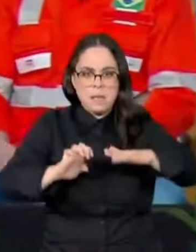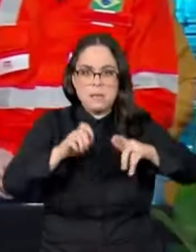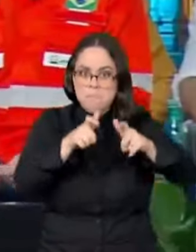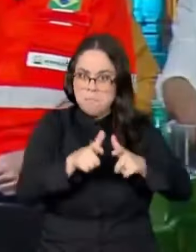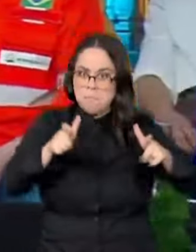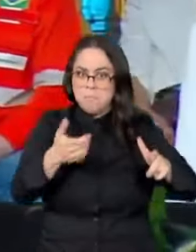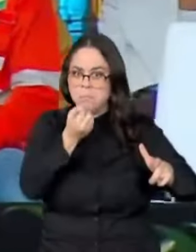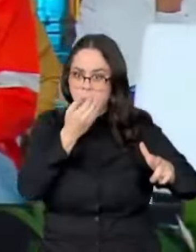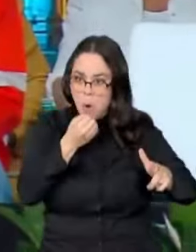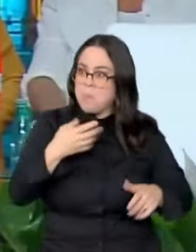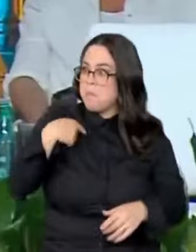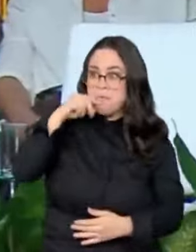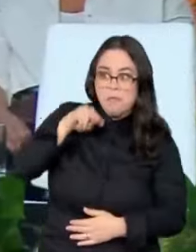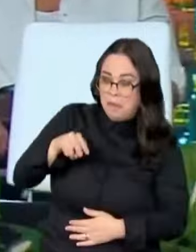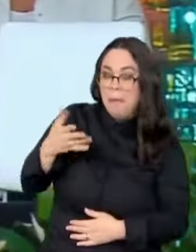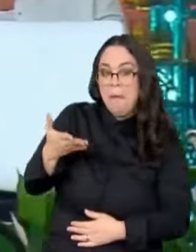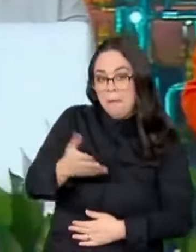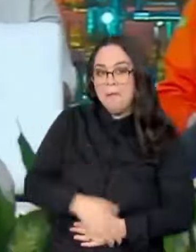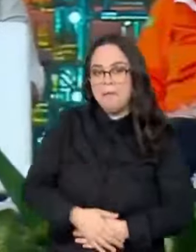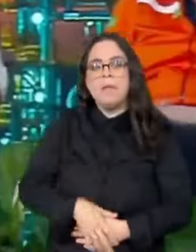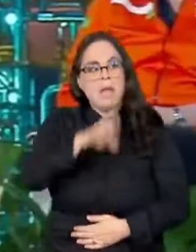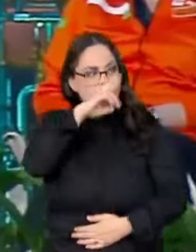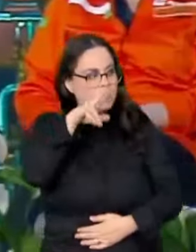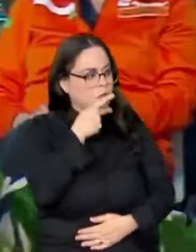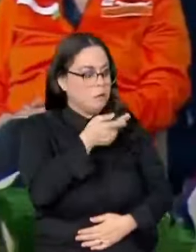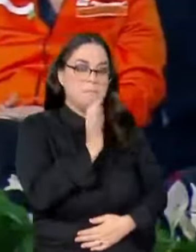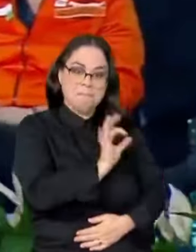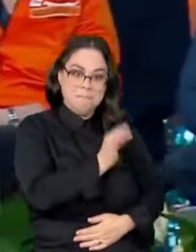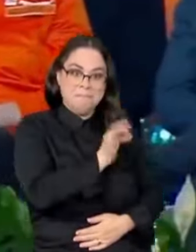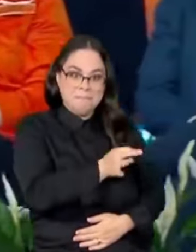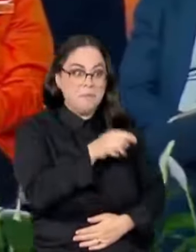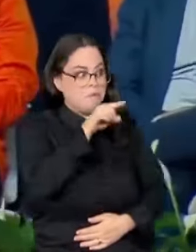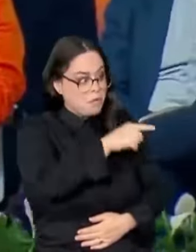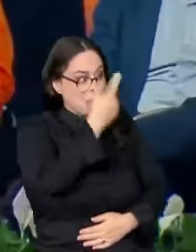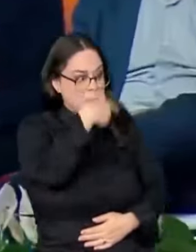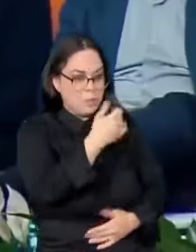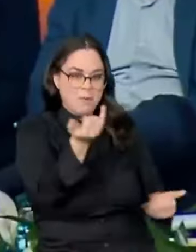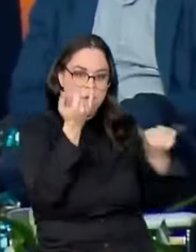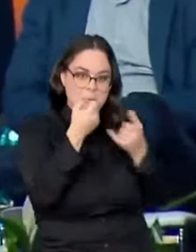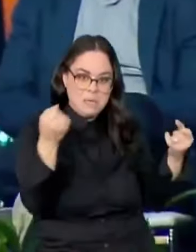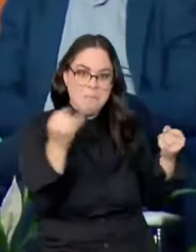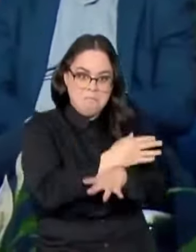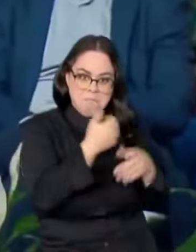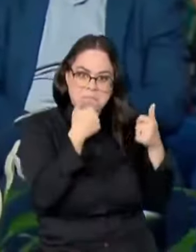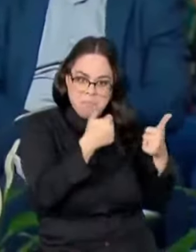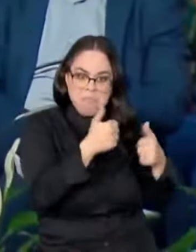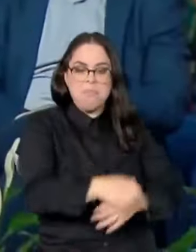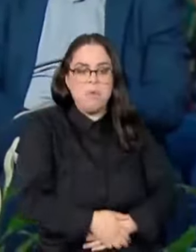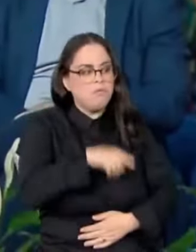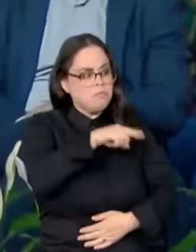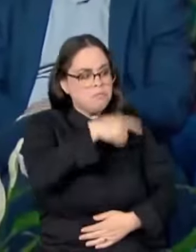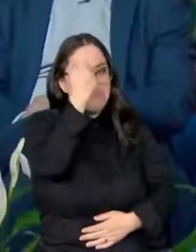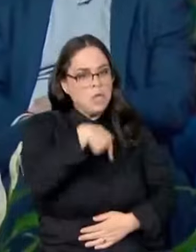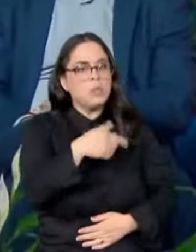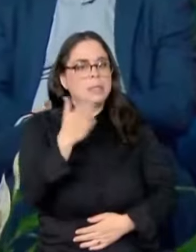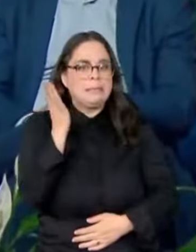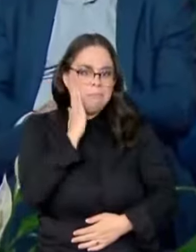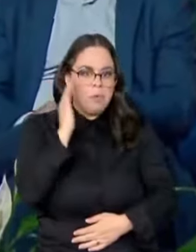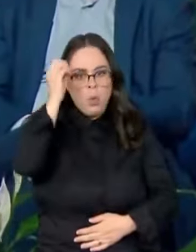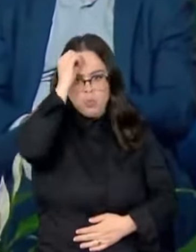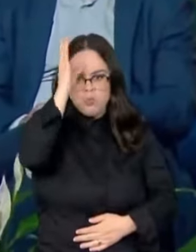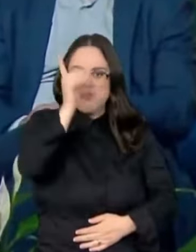crescendo. E o patrão: muito bem, você é um cara bem informado, você é um cara que sabe das